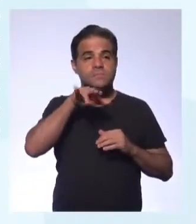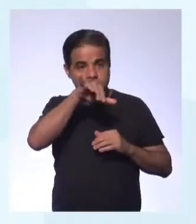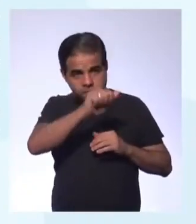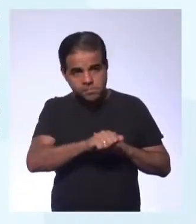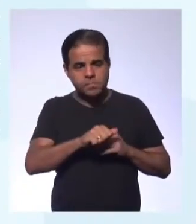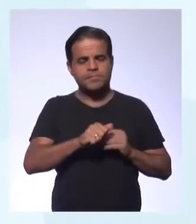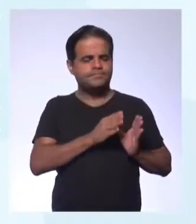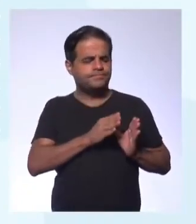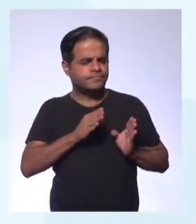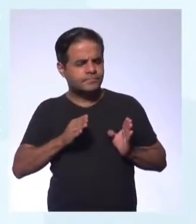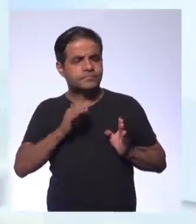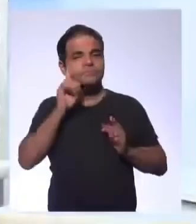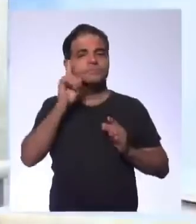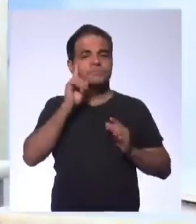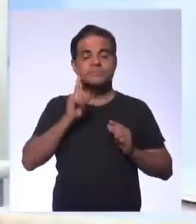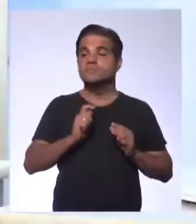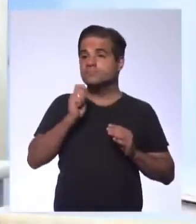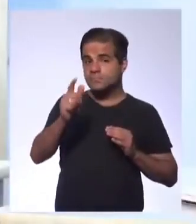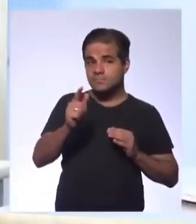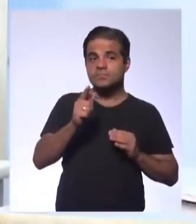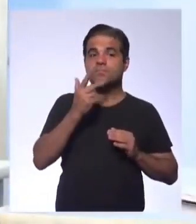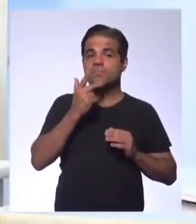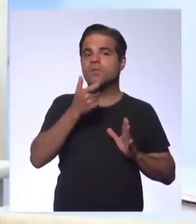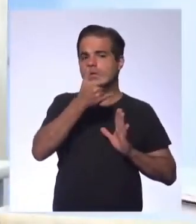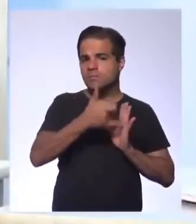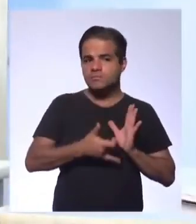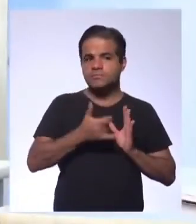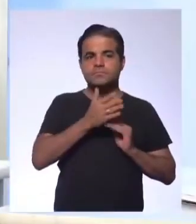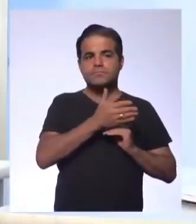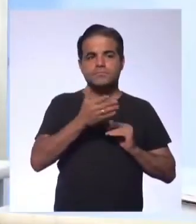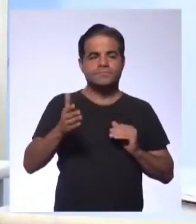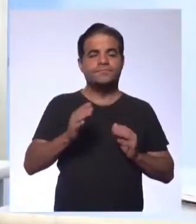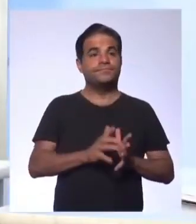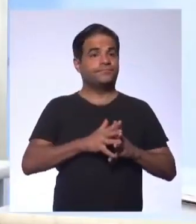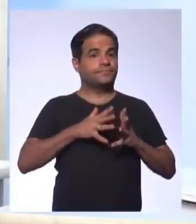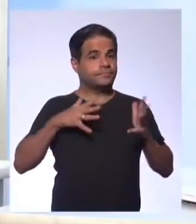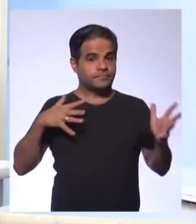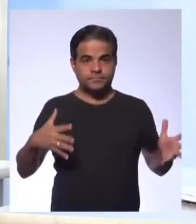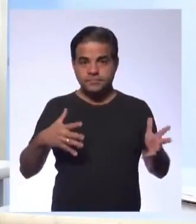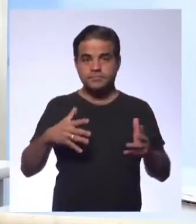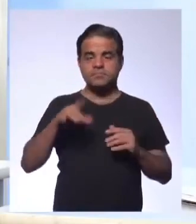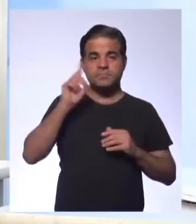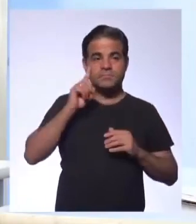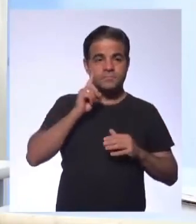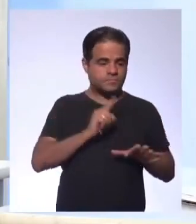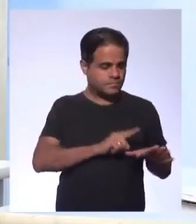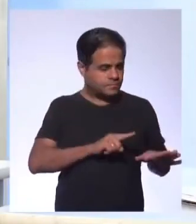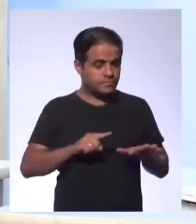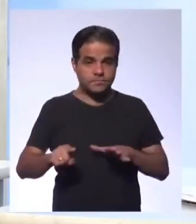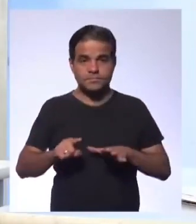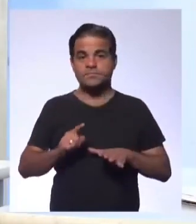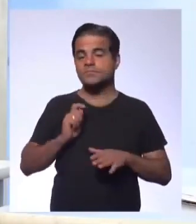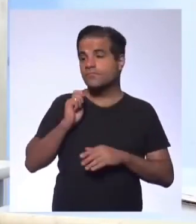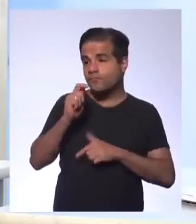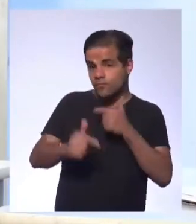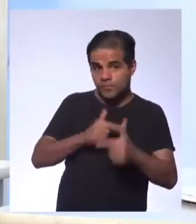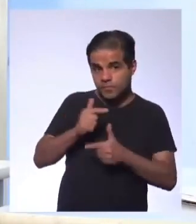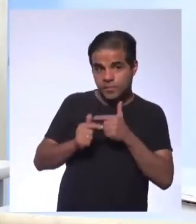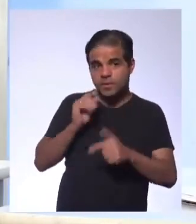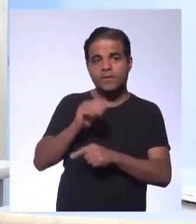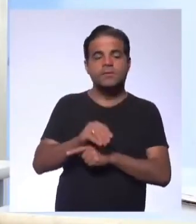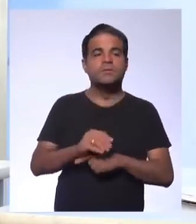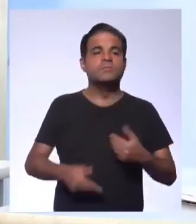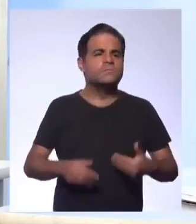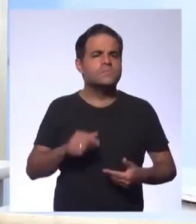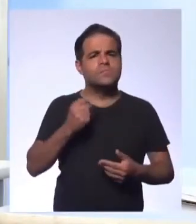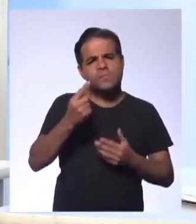dos dias ele trabalha para o senhor feudal. E vou falar uma coisa para vocês. A maior parte dos dias da semana, ele trabalha para o senhor feudal, e aí